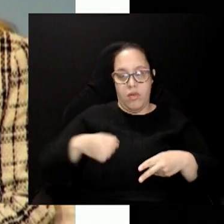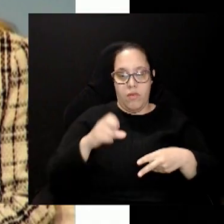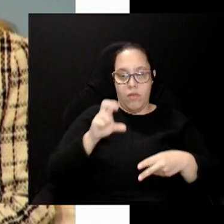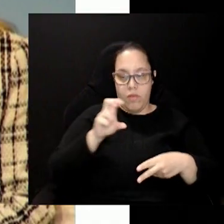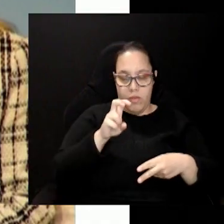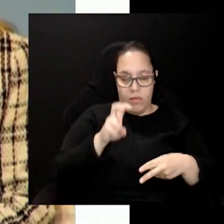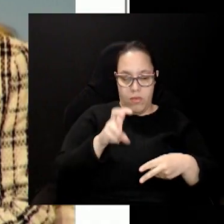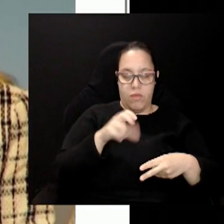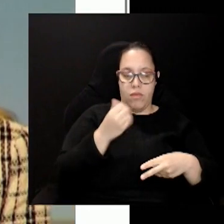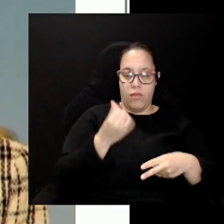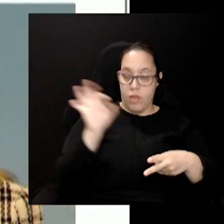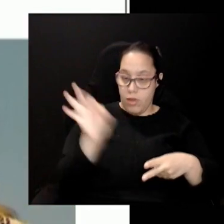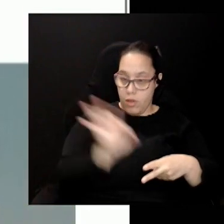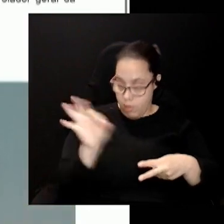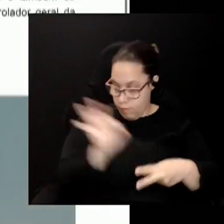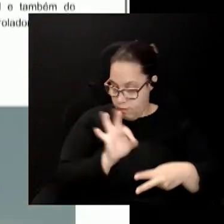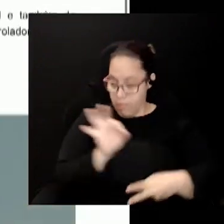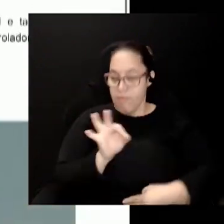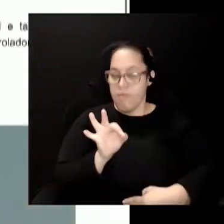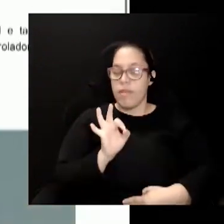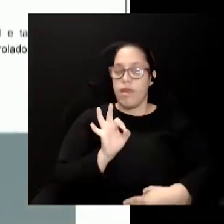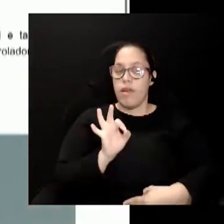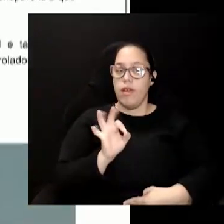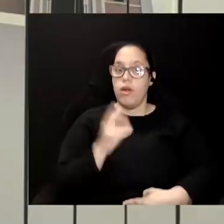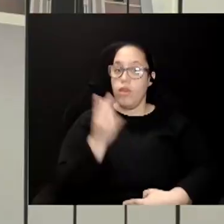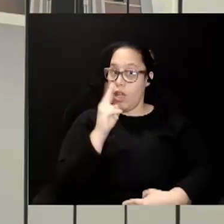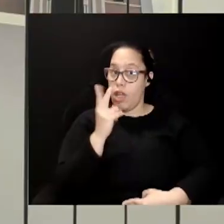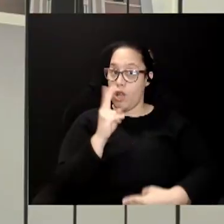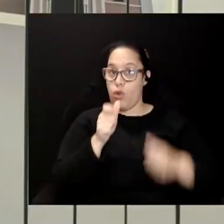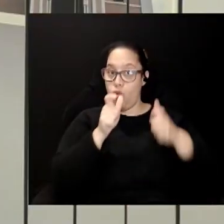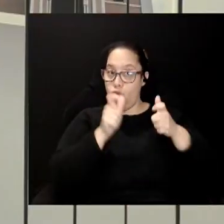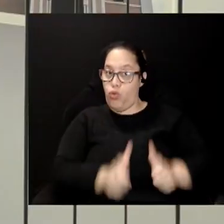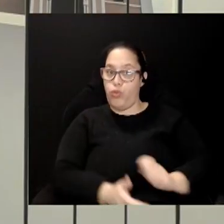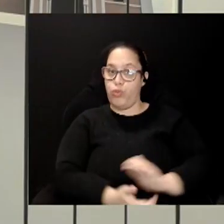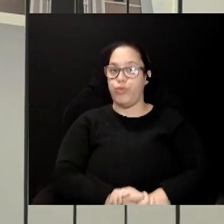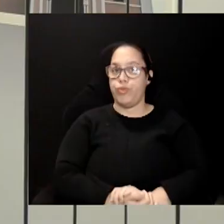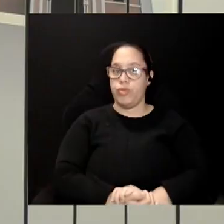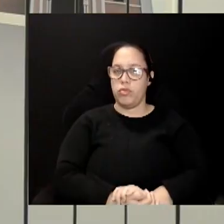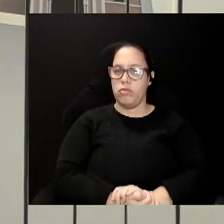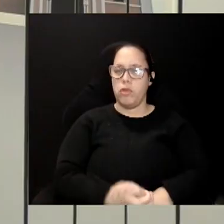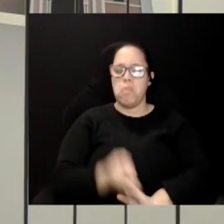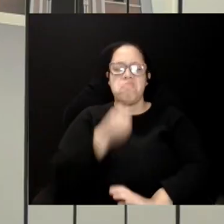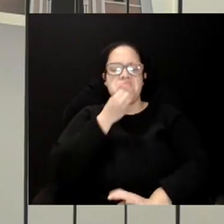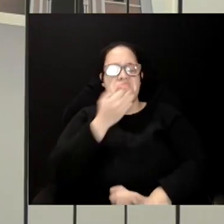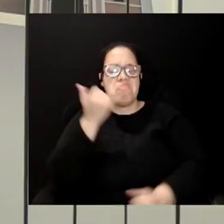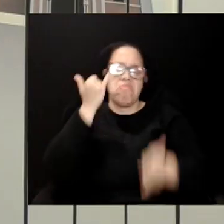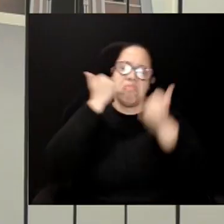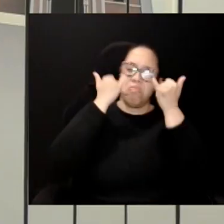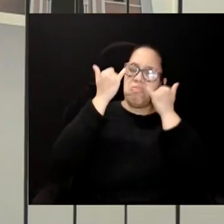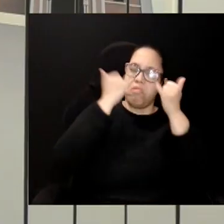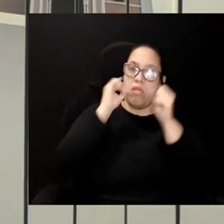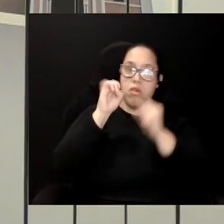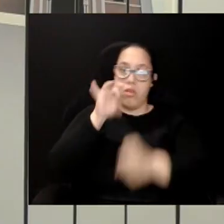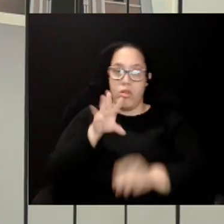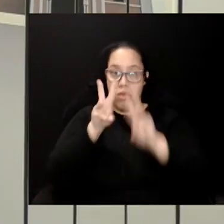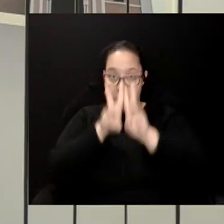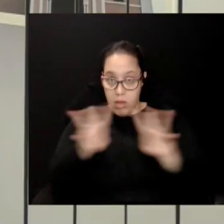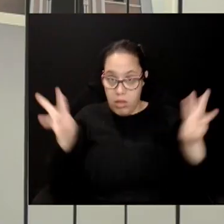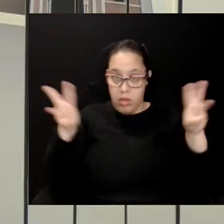89,56%, que ficou então em segundo lugar. Então, para você ficar muito bem informado, é só acessar o site da Câmara, é o